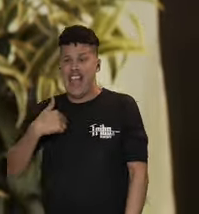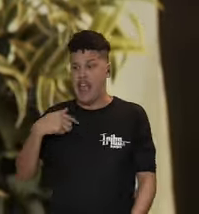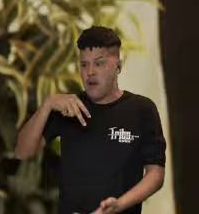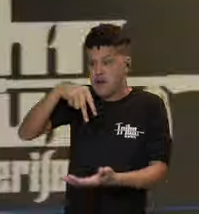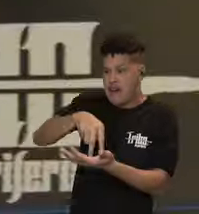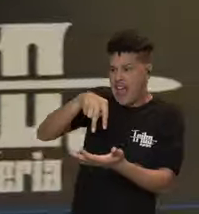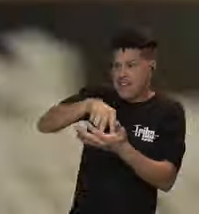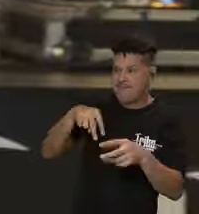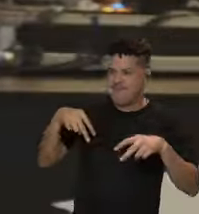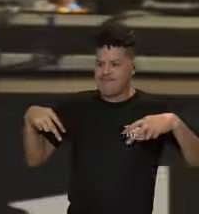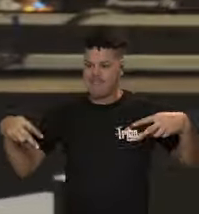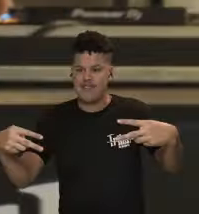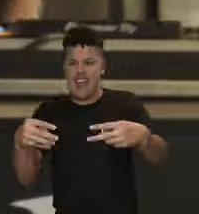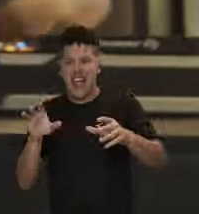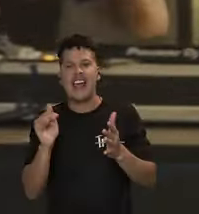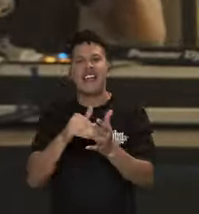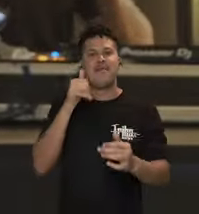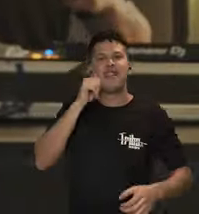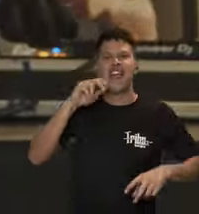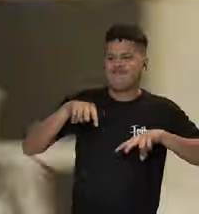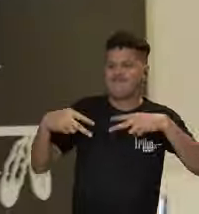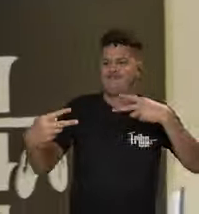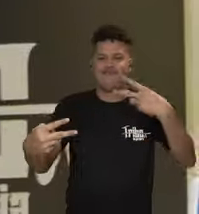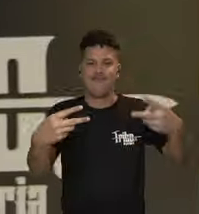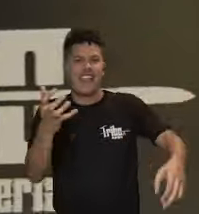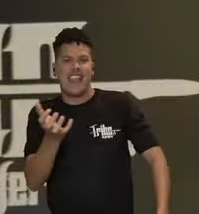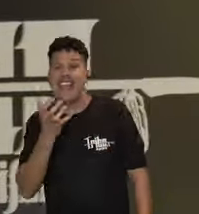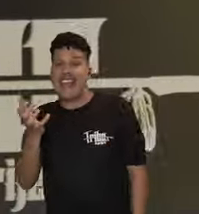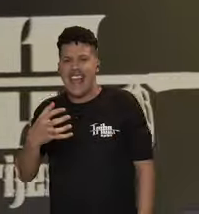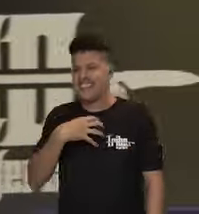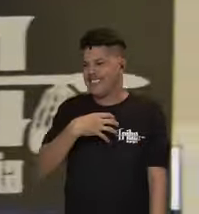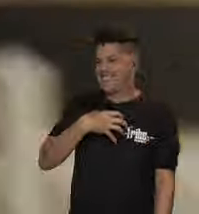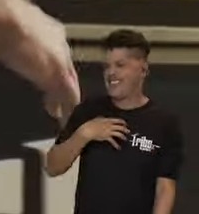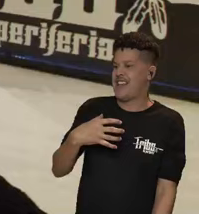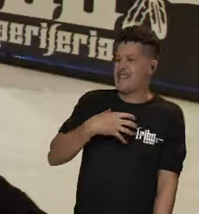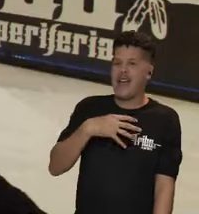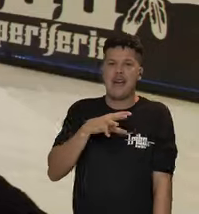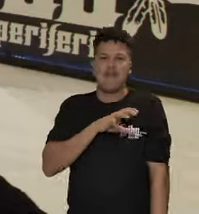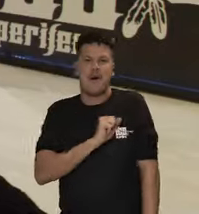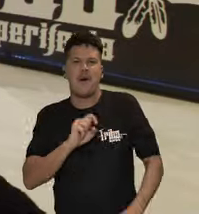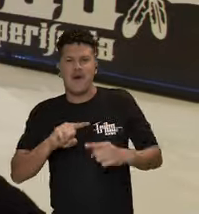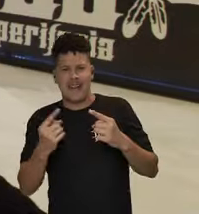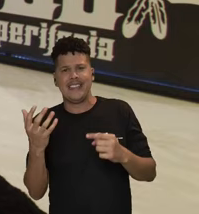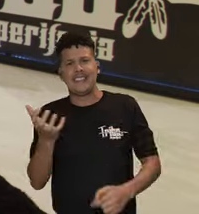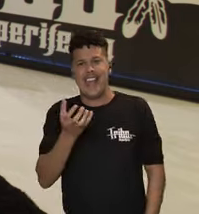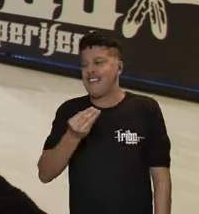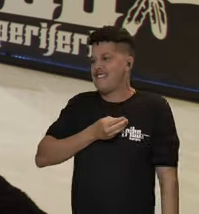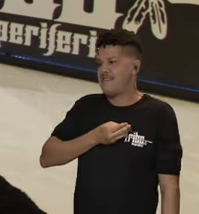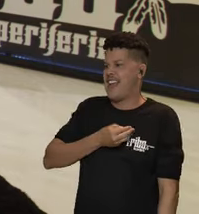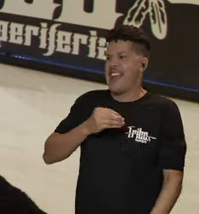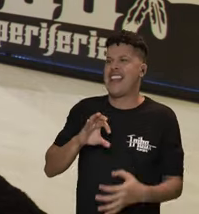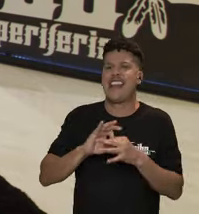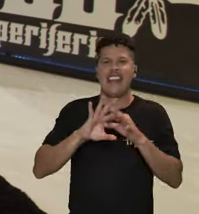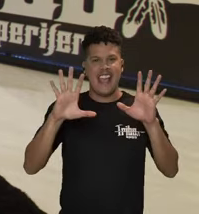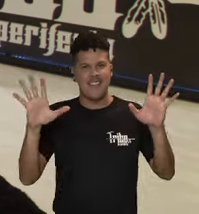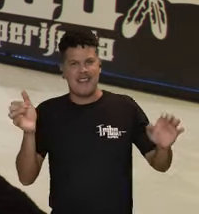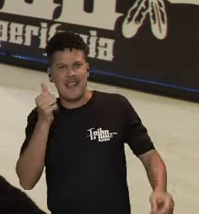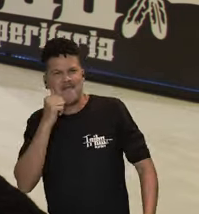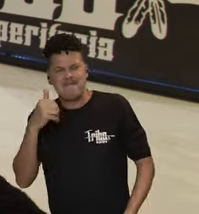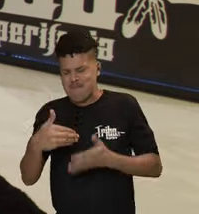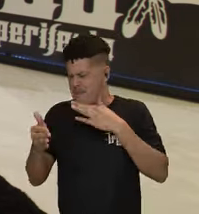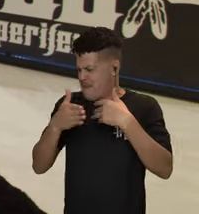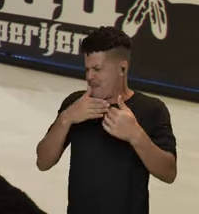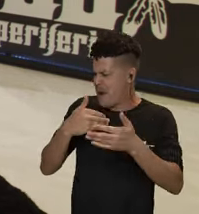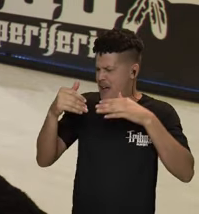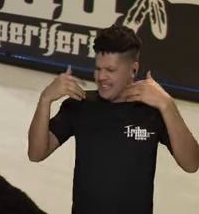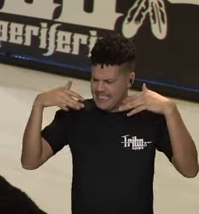loucas deitar. Porque quer sentir um amor, mas quer viver livre. Não me importa qual valor, elas vão gostar, e